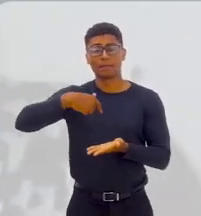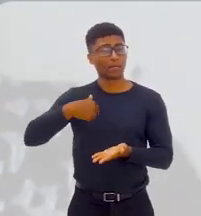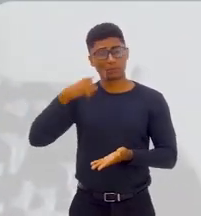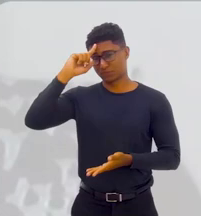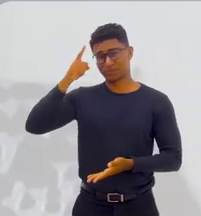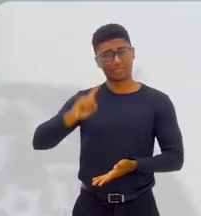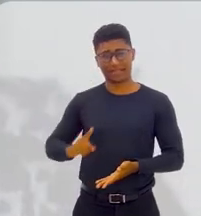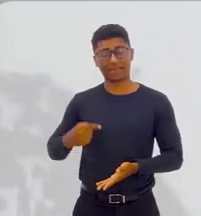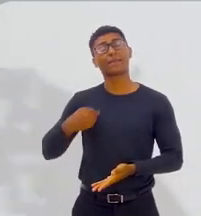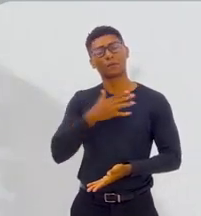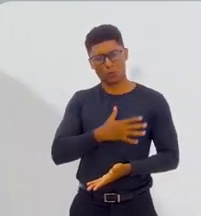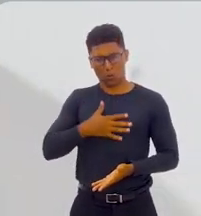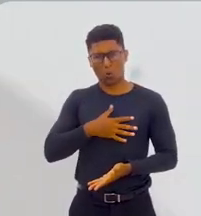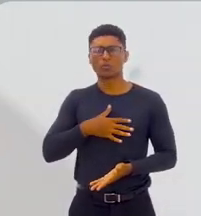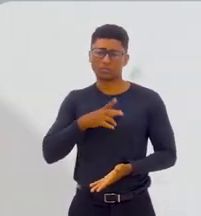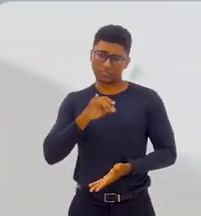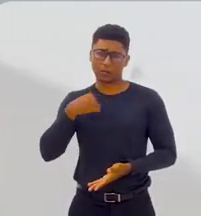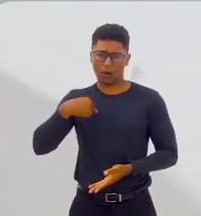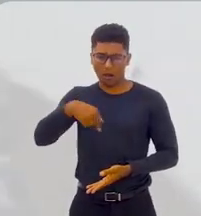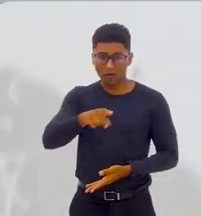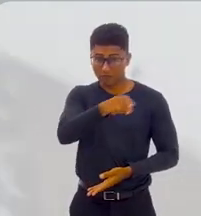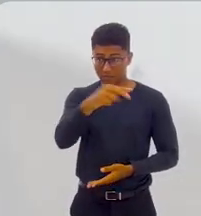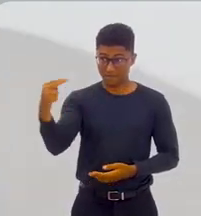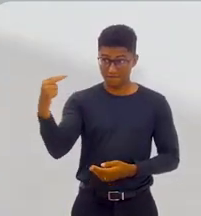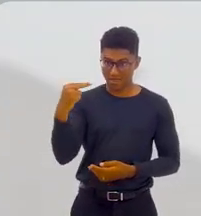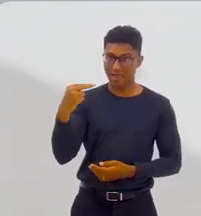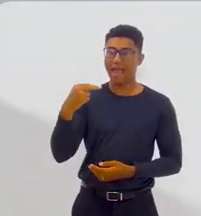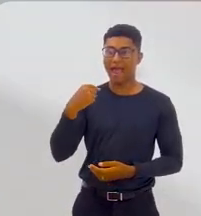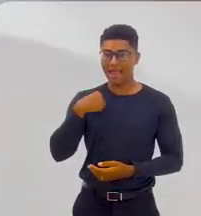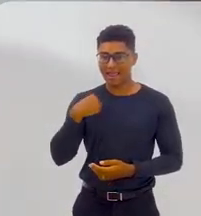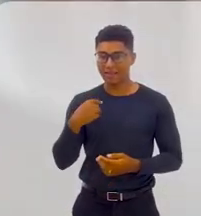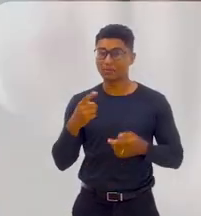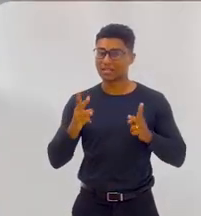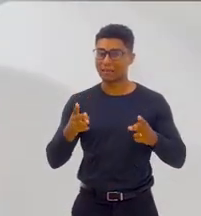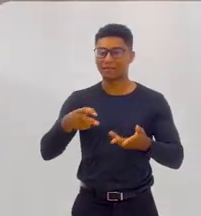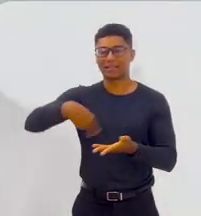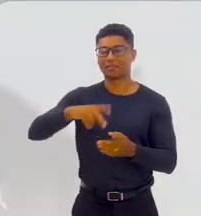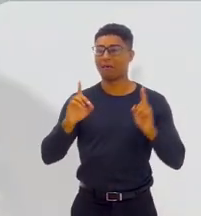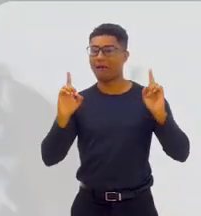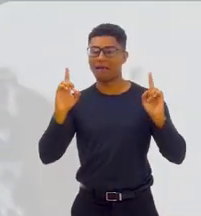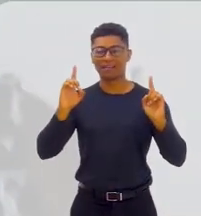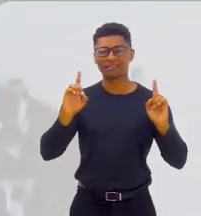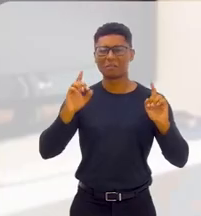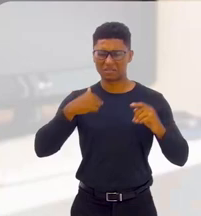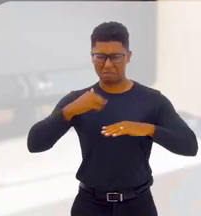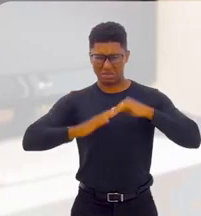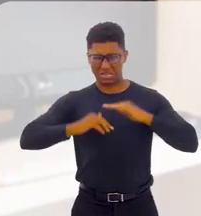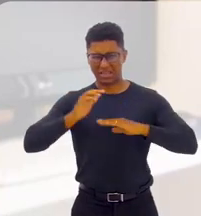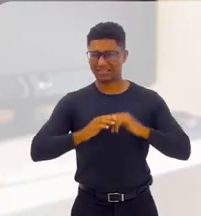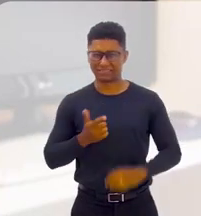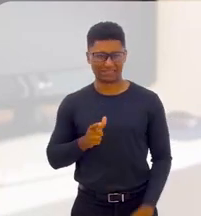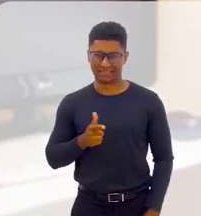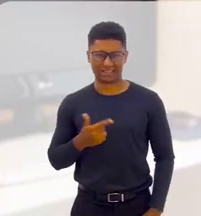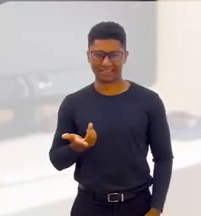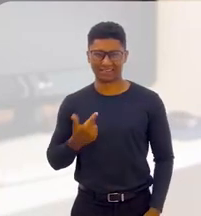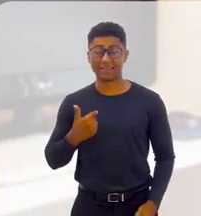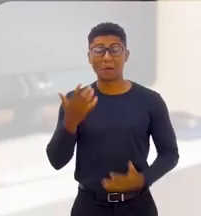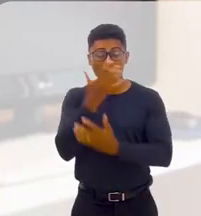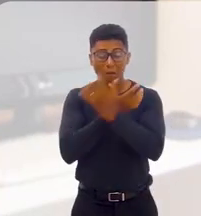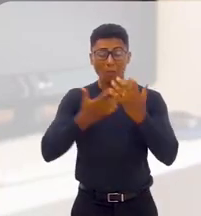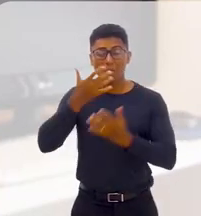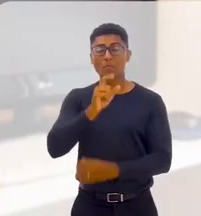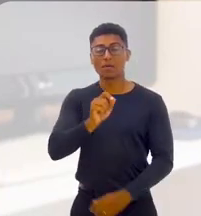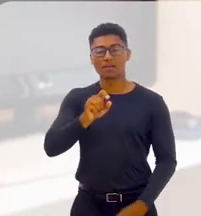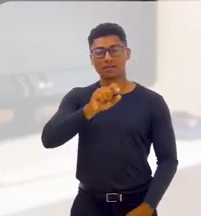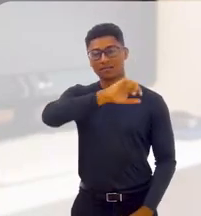gosto de uma roda de samba. Se eu estiver lá, você vai me ver alegre, vou te chamar para dançar, porque eu danço assim, né? E tal. Sei. Mas, por exemplo, eu ouço jazz.